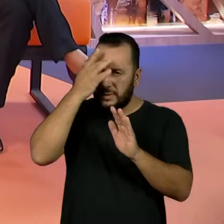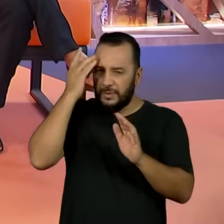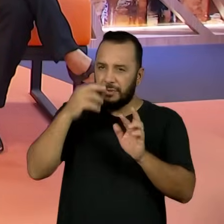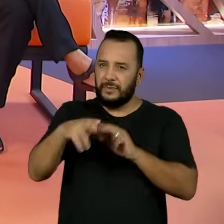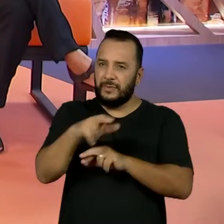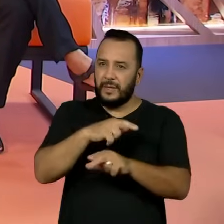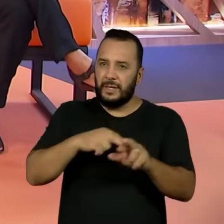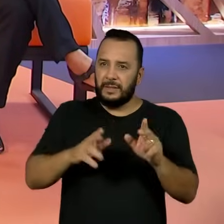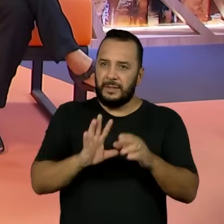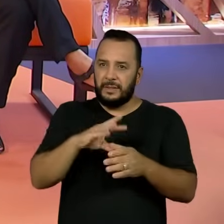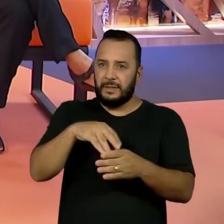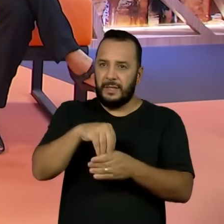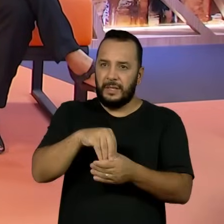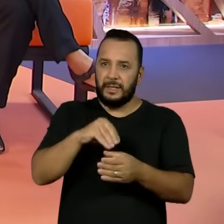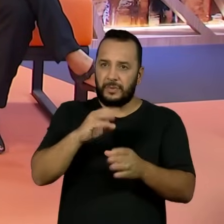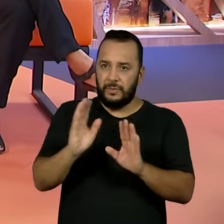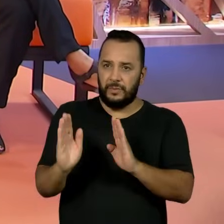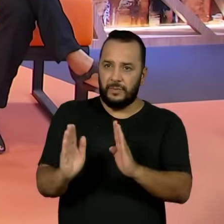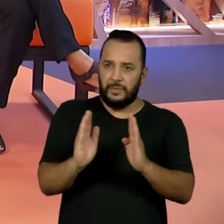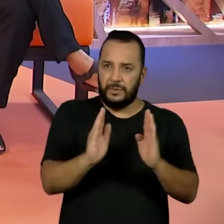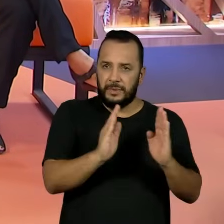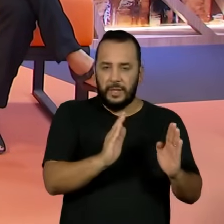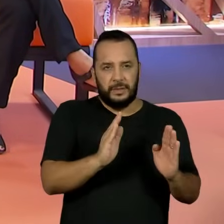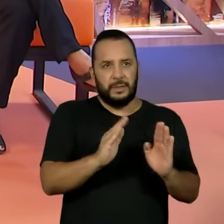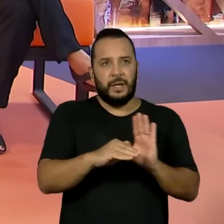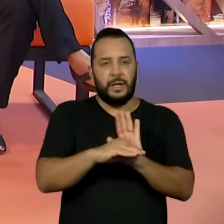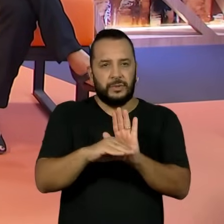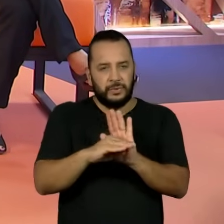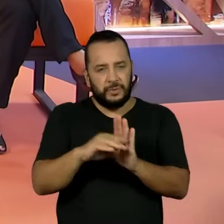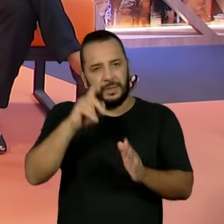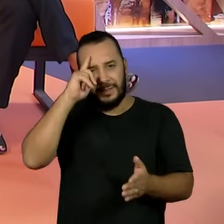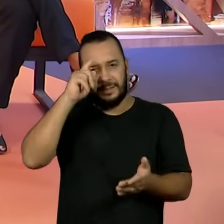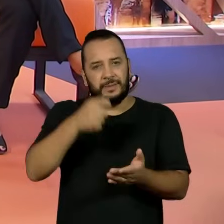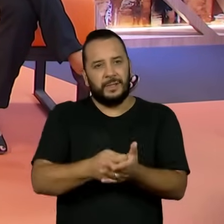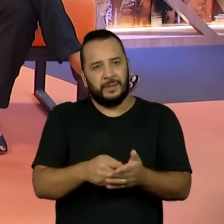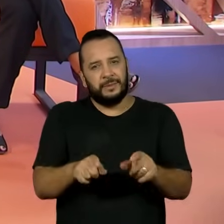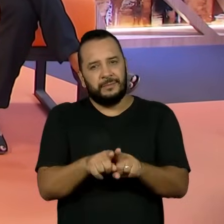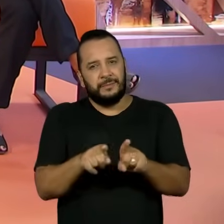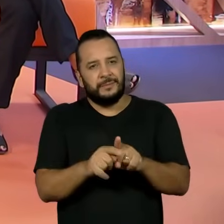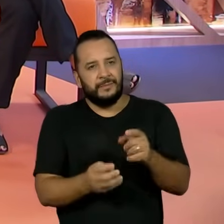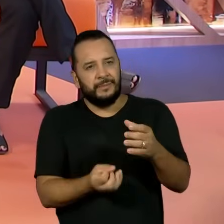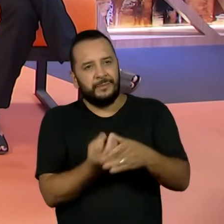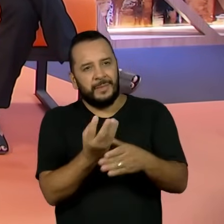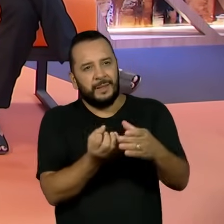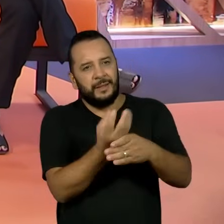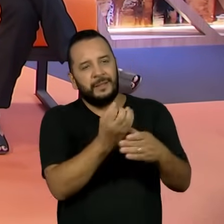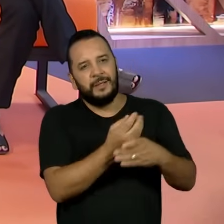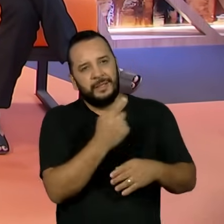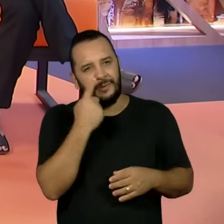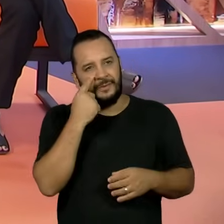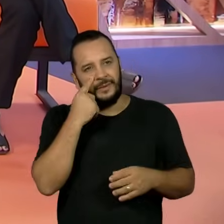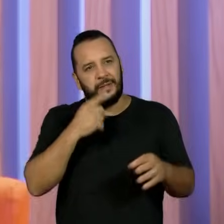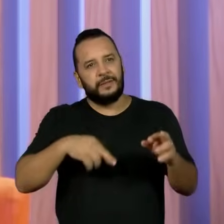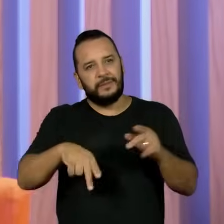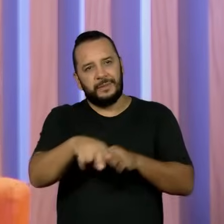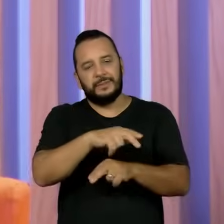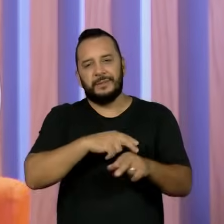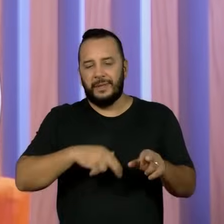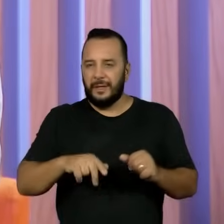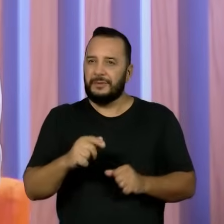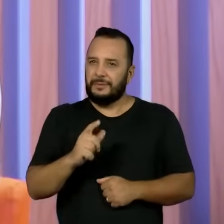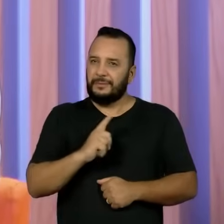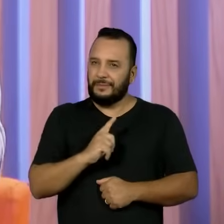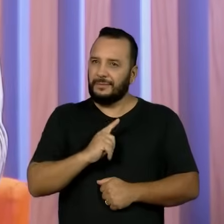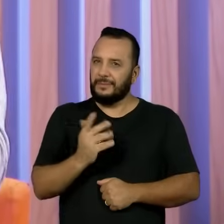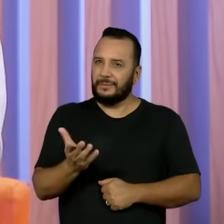do processo, desde quem está tomando a decisão para quem desenvolve, você vai ver essa diversidade no produto final. Um exemplo